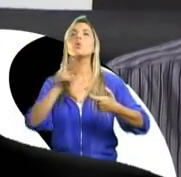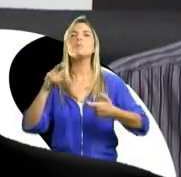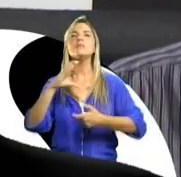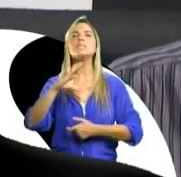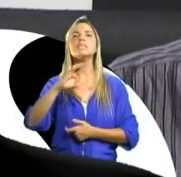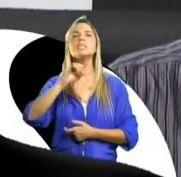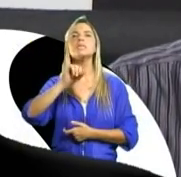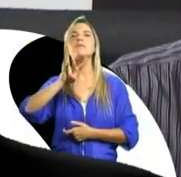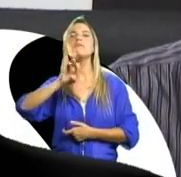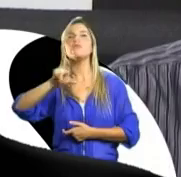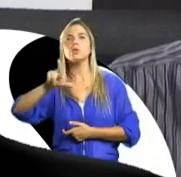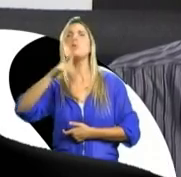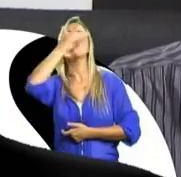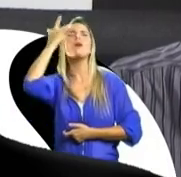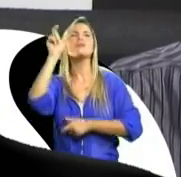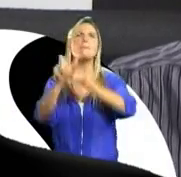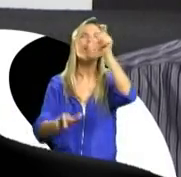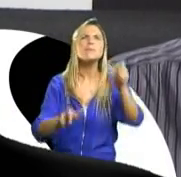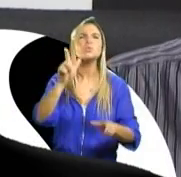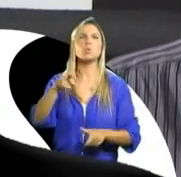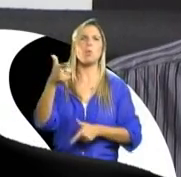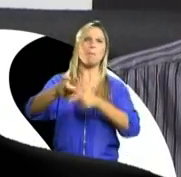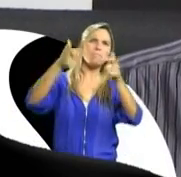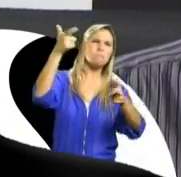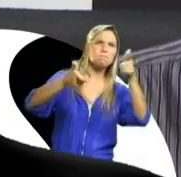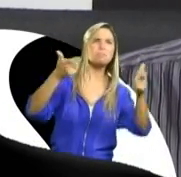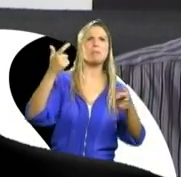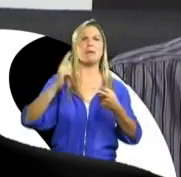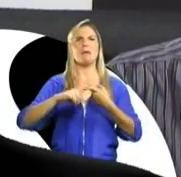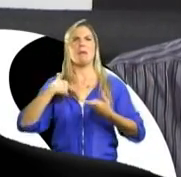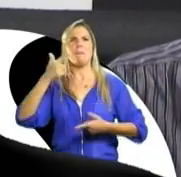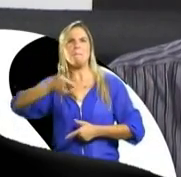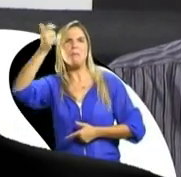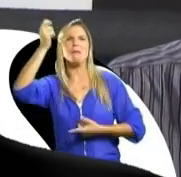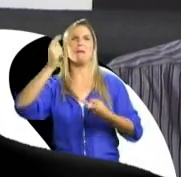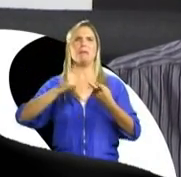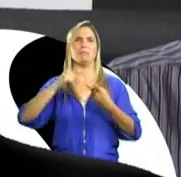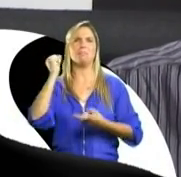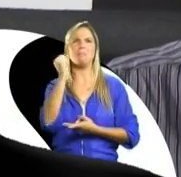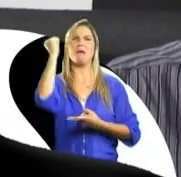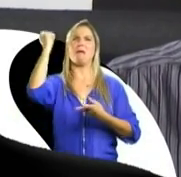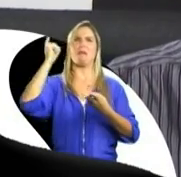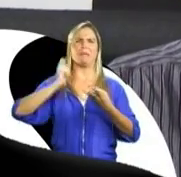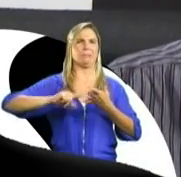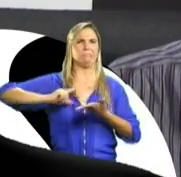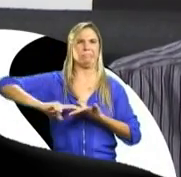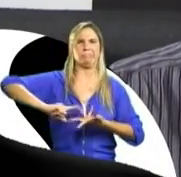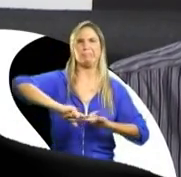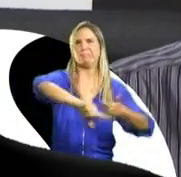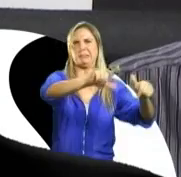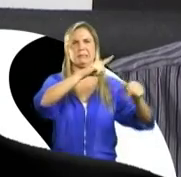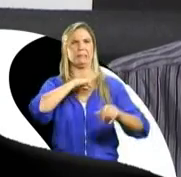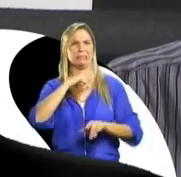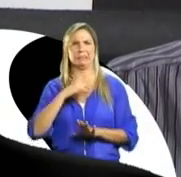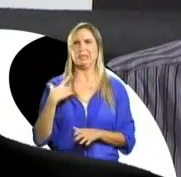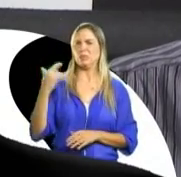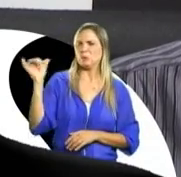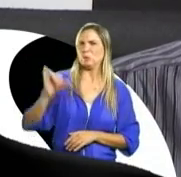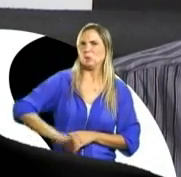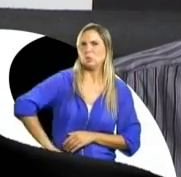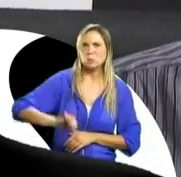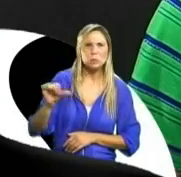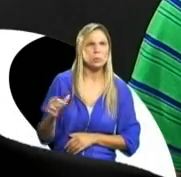índice de homicídios, assassinatos, das formas de homicídio vem se tornando cada vez mais bárbaras, né, na